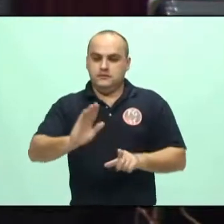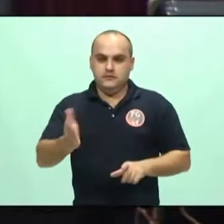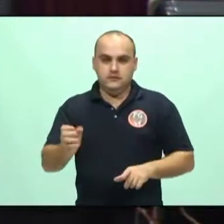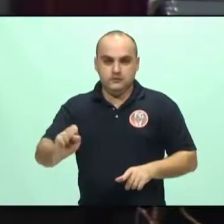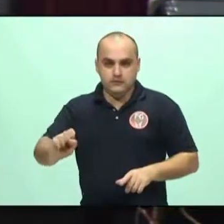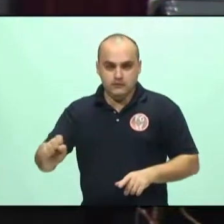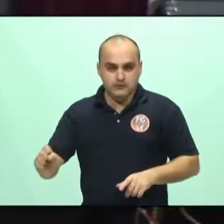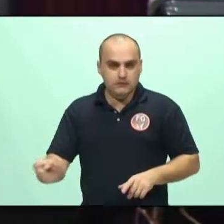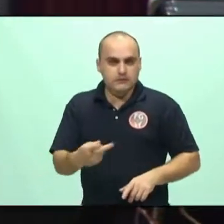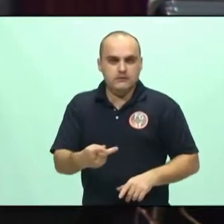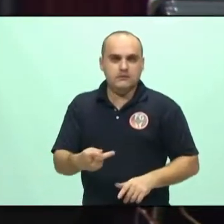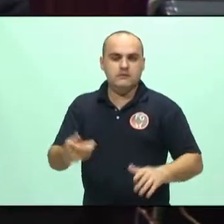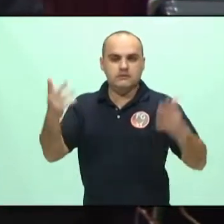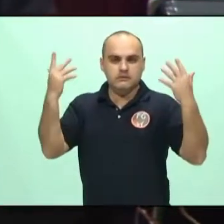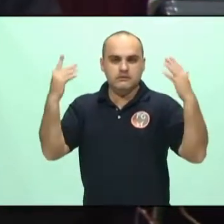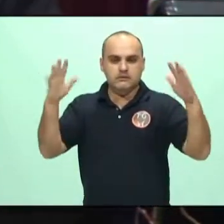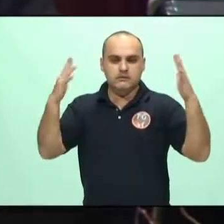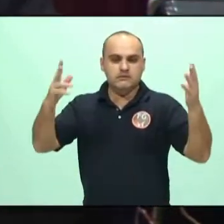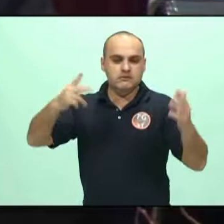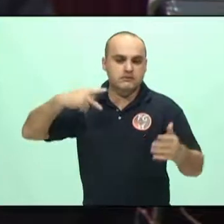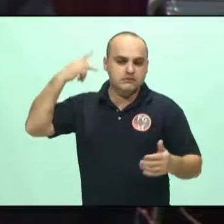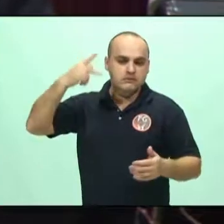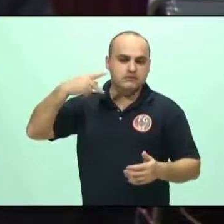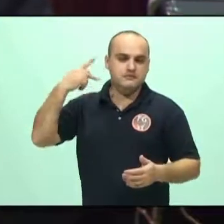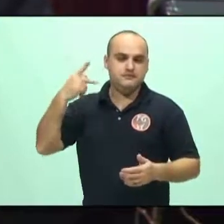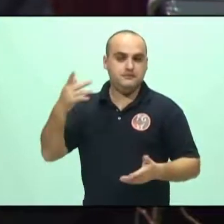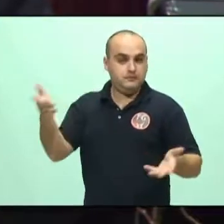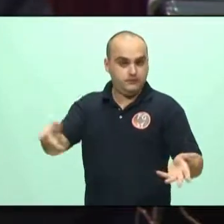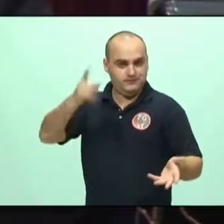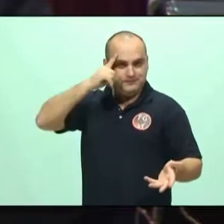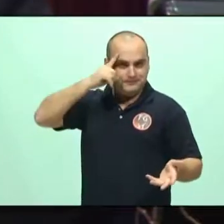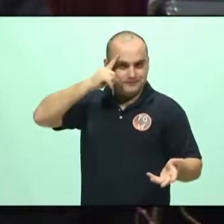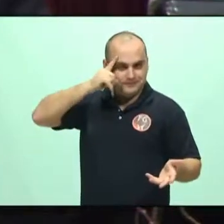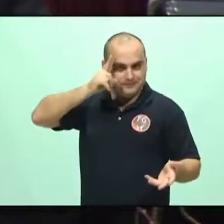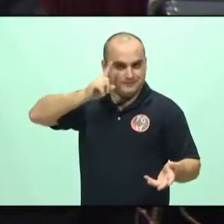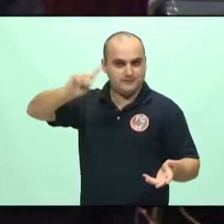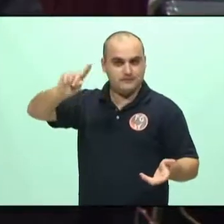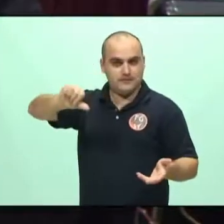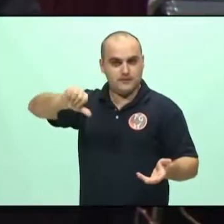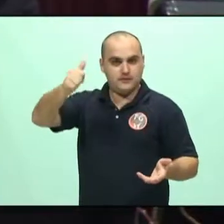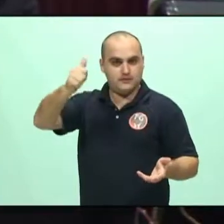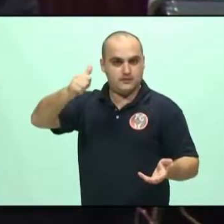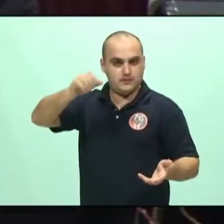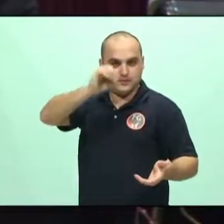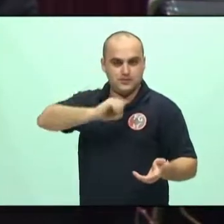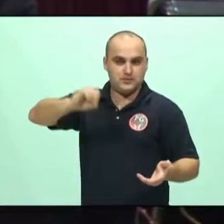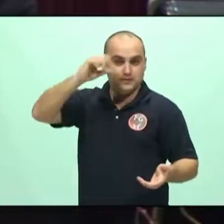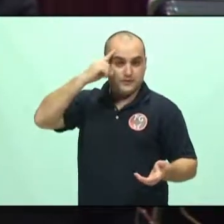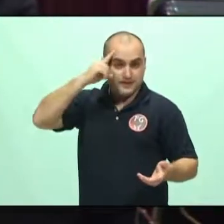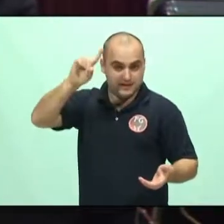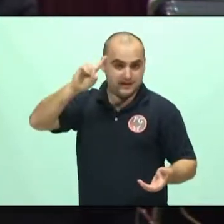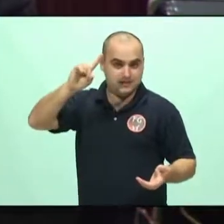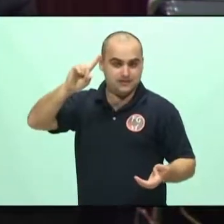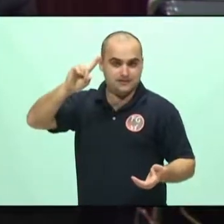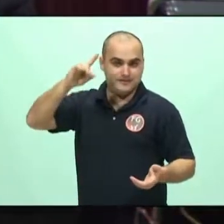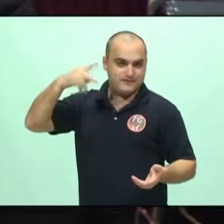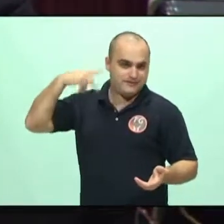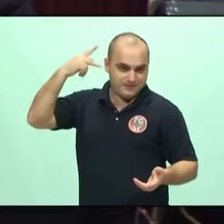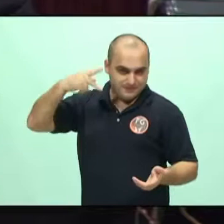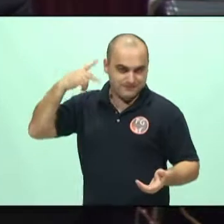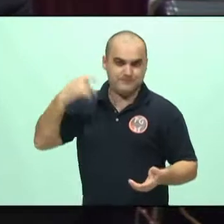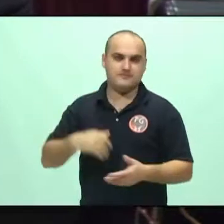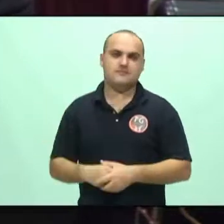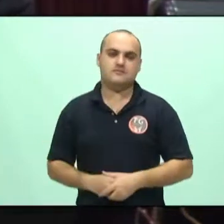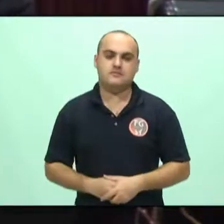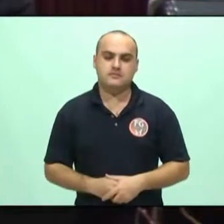parabenizar todos os vereadores pelo seu dia dia primeiro de outubro se comemora o Dia do vereador e